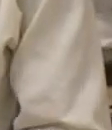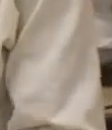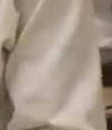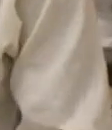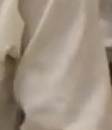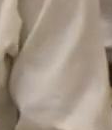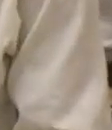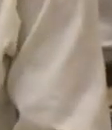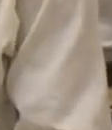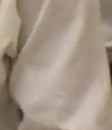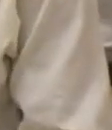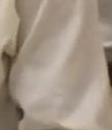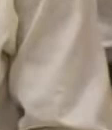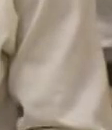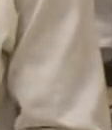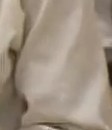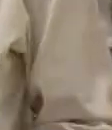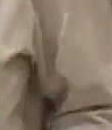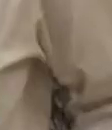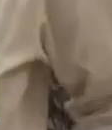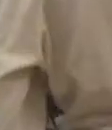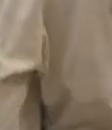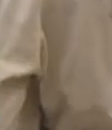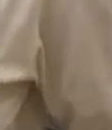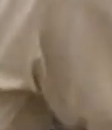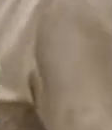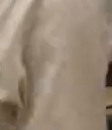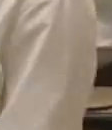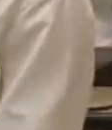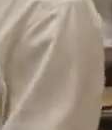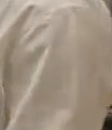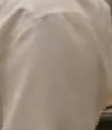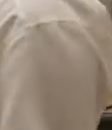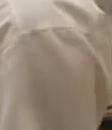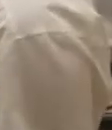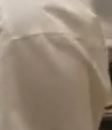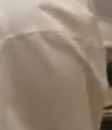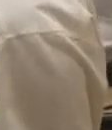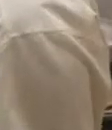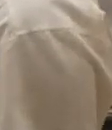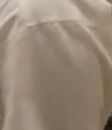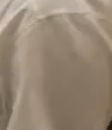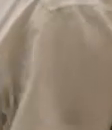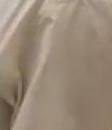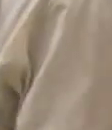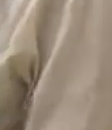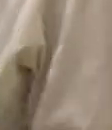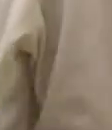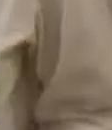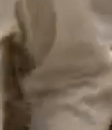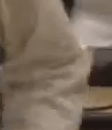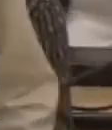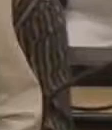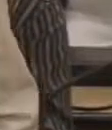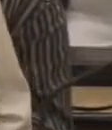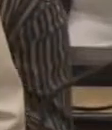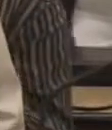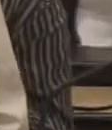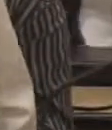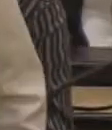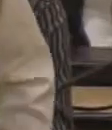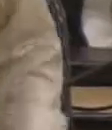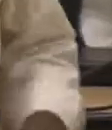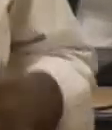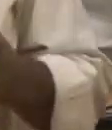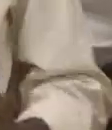institui o Dia Municipal de Combate ao Trabalho Infantil. Sou favorável ao projeto, é importante. Parabéns ao autor Wilson Cerqueira. O Wilson tem realmente defendido